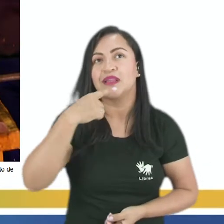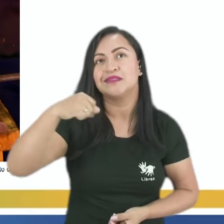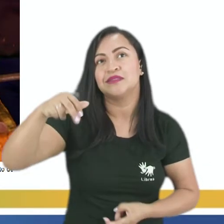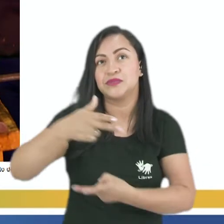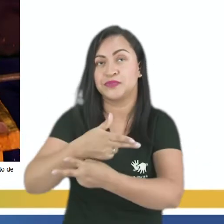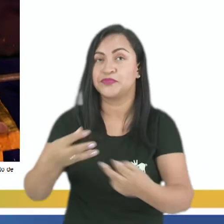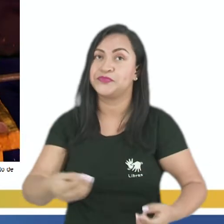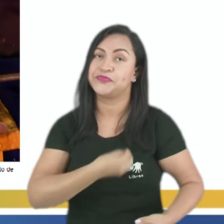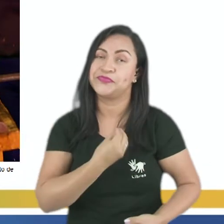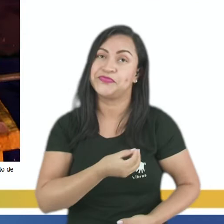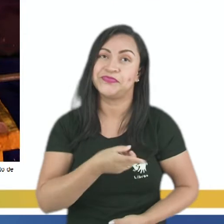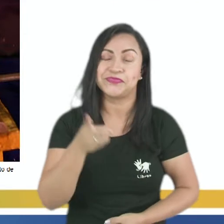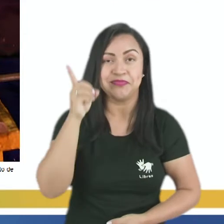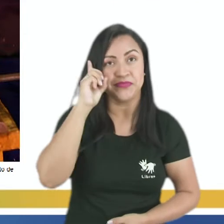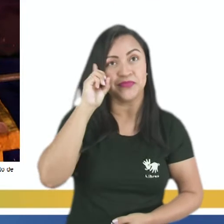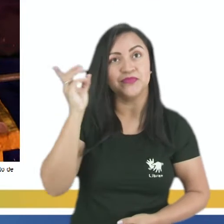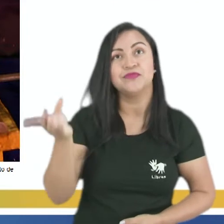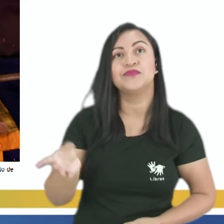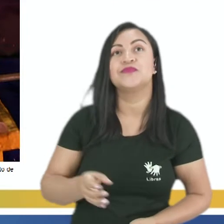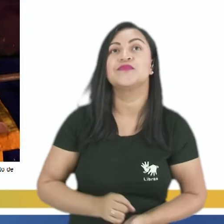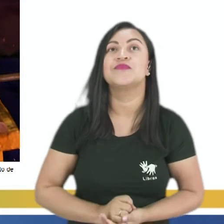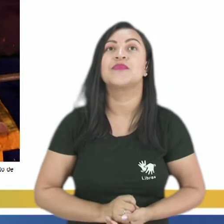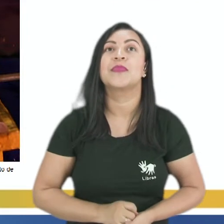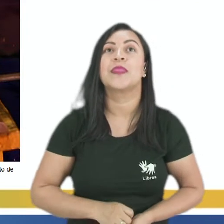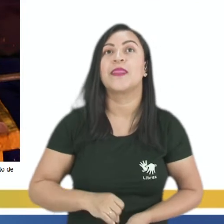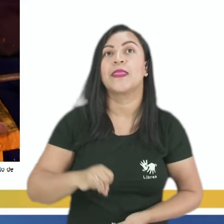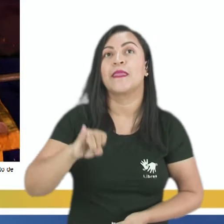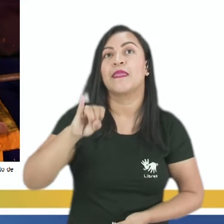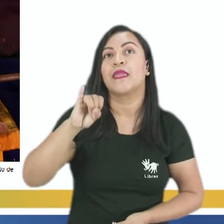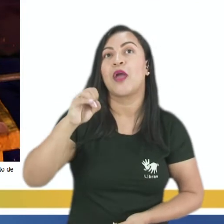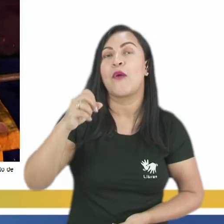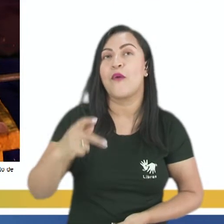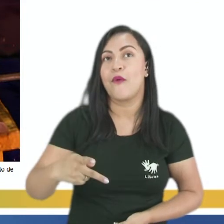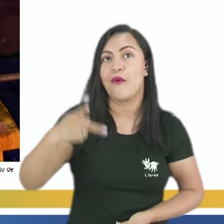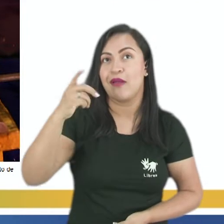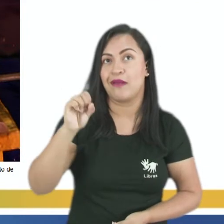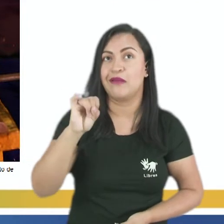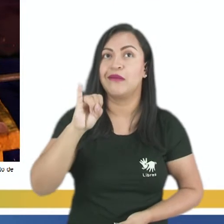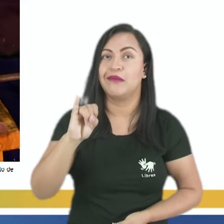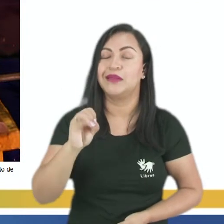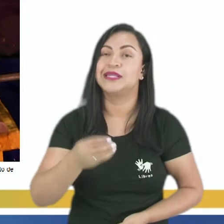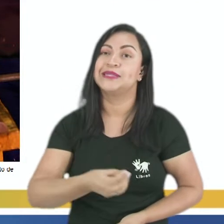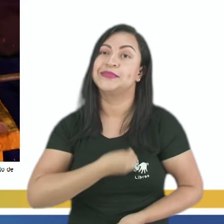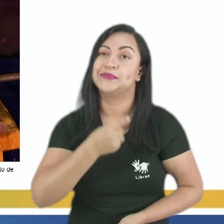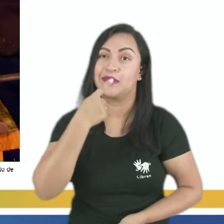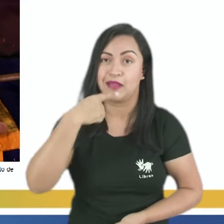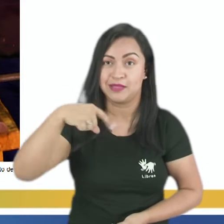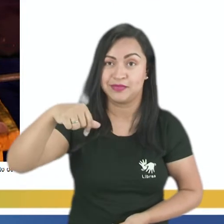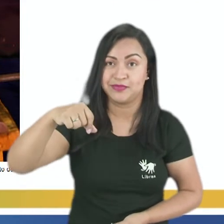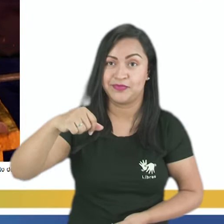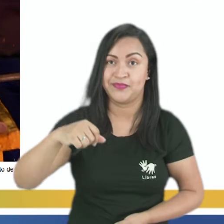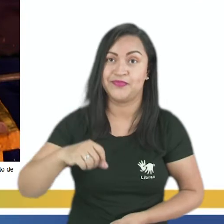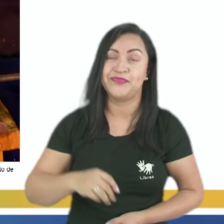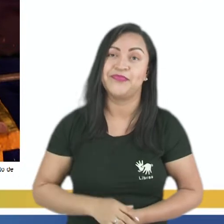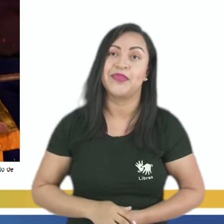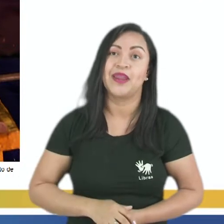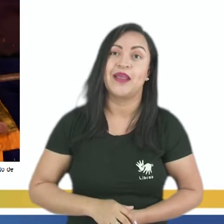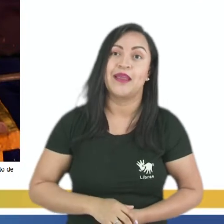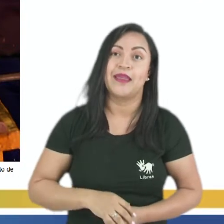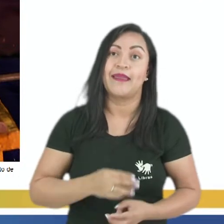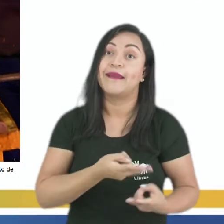dia. Então, a gente tem o iodeto de potássio, que ele está presente no sal de cozinha e ele é responsável, ele